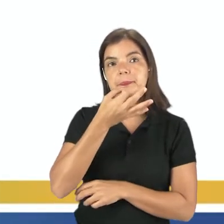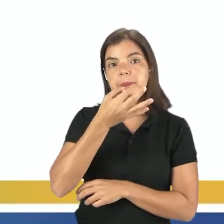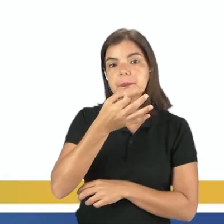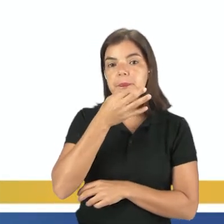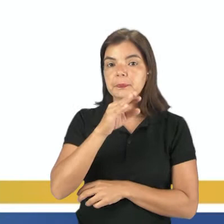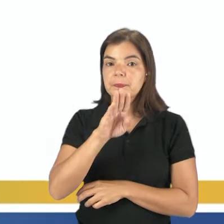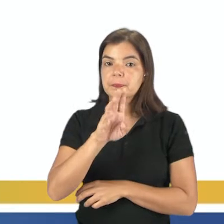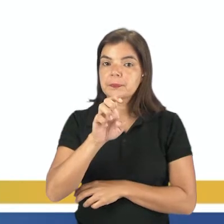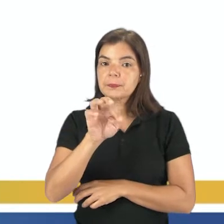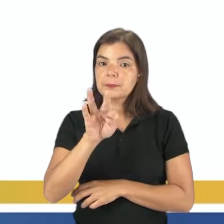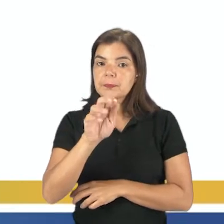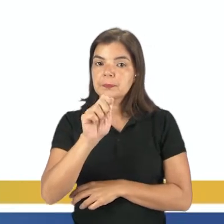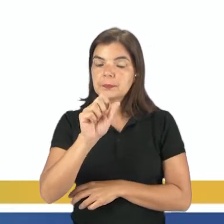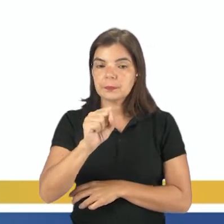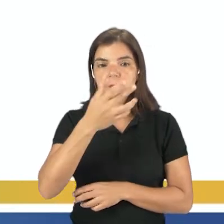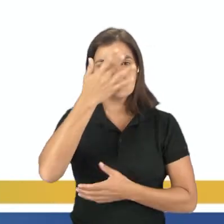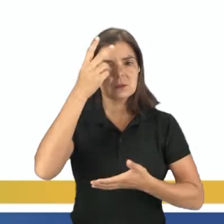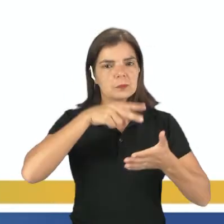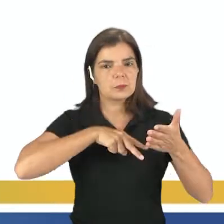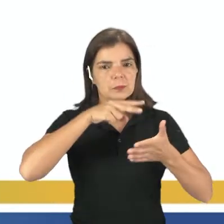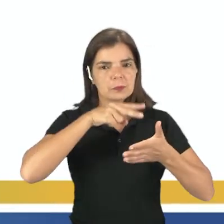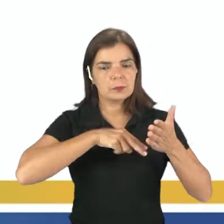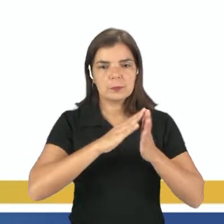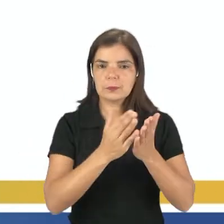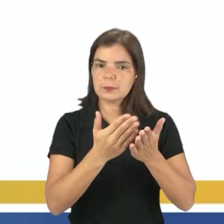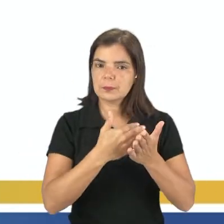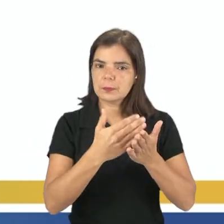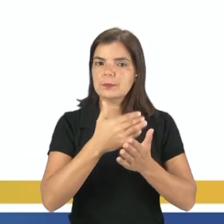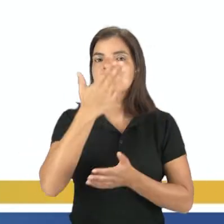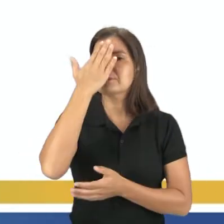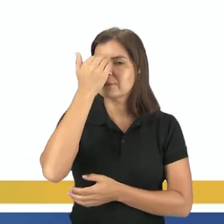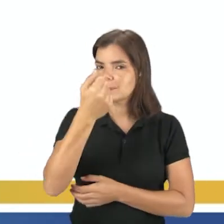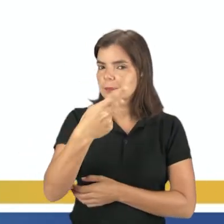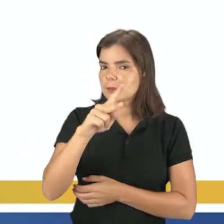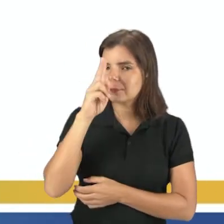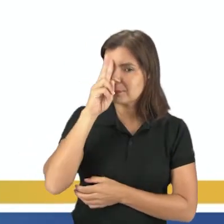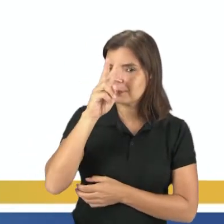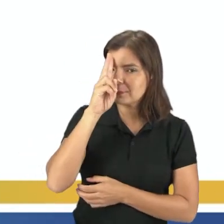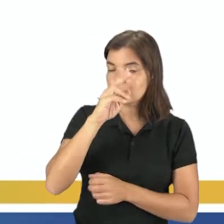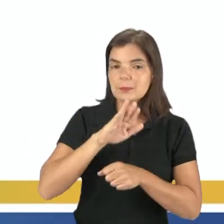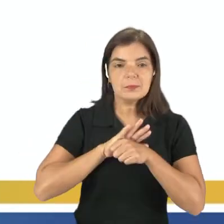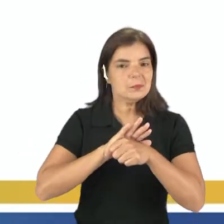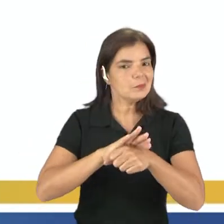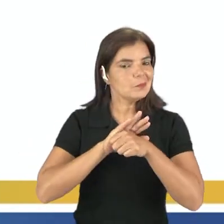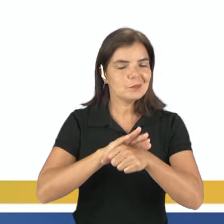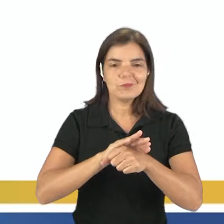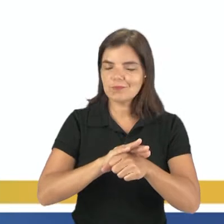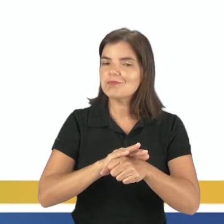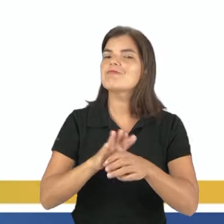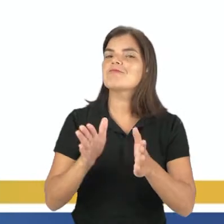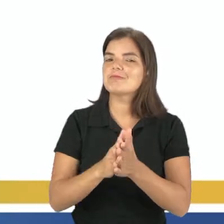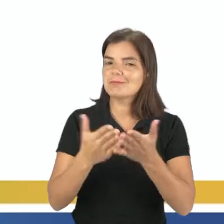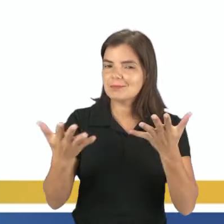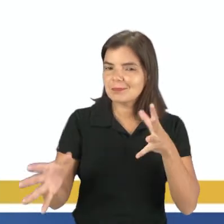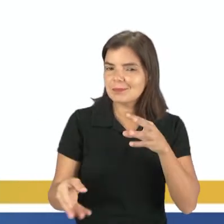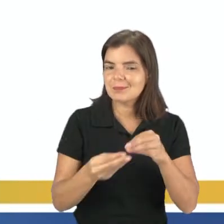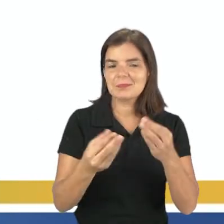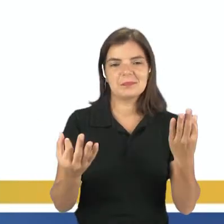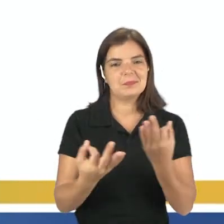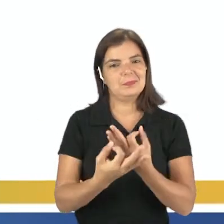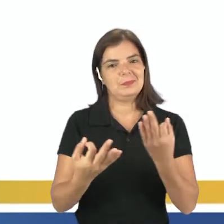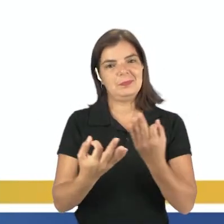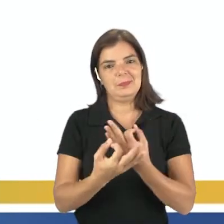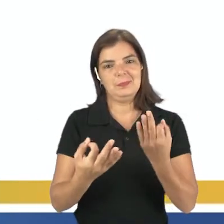betas. O que isso quer dizer? Eles leram o livro, sabem sobre sua história, pode ser uma ajuda incrível na hora de deixar a sua sinopse